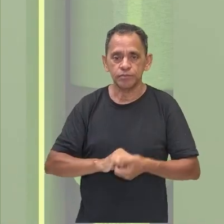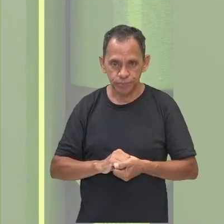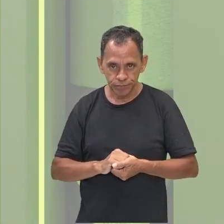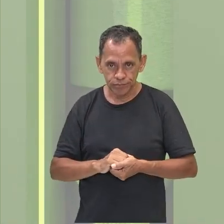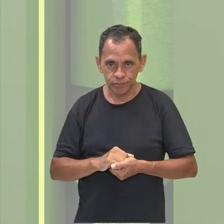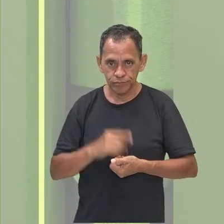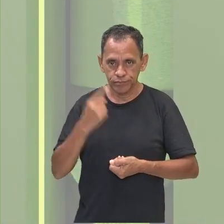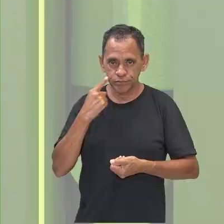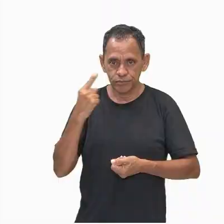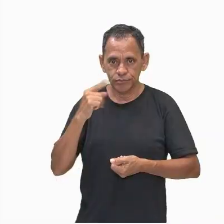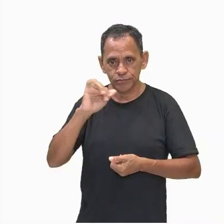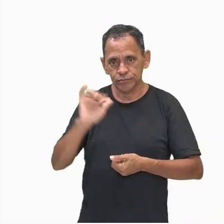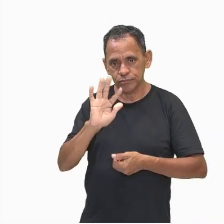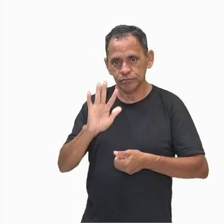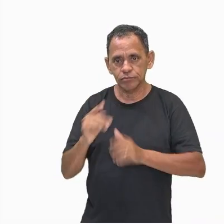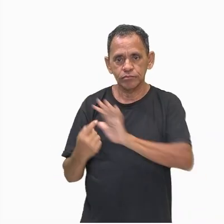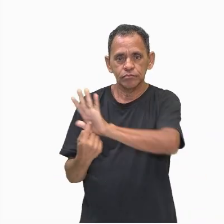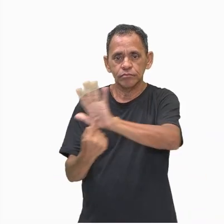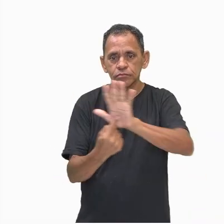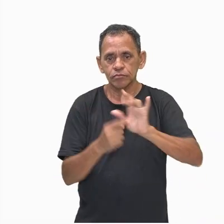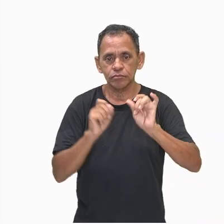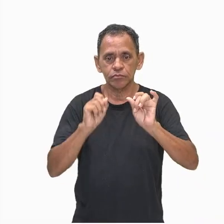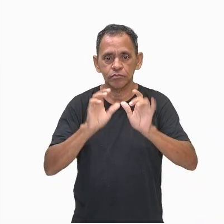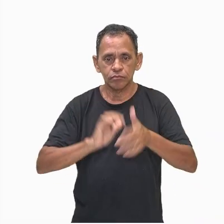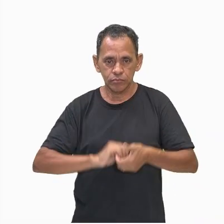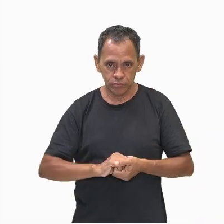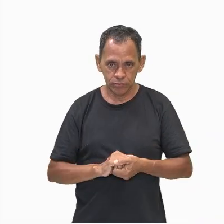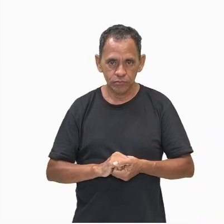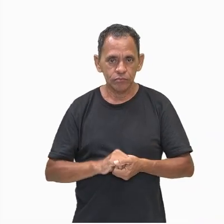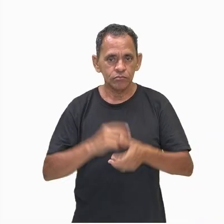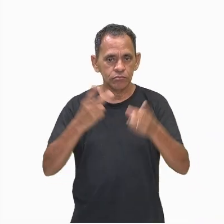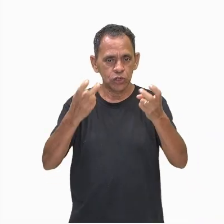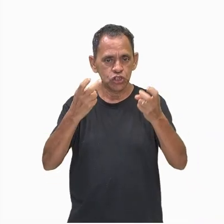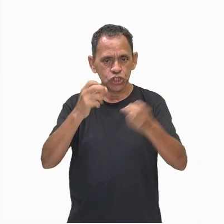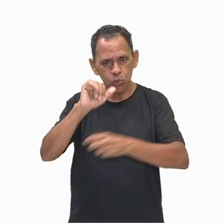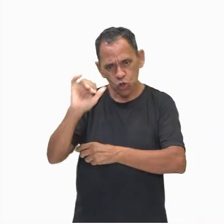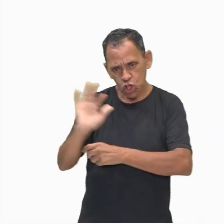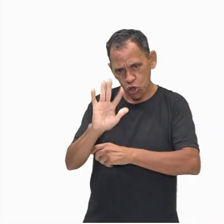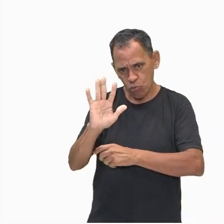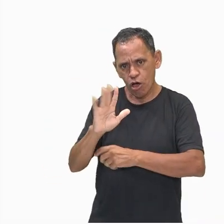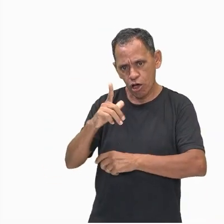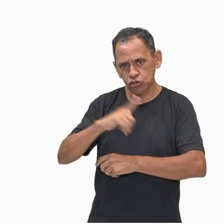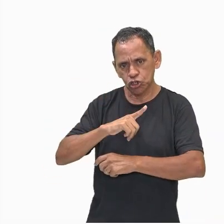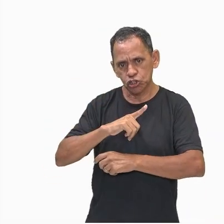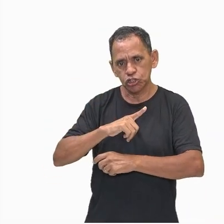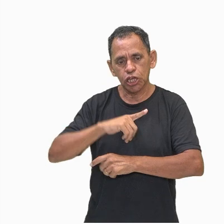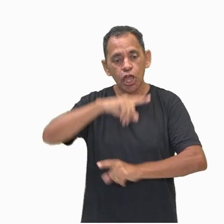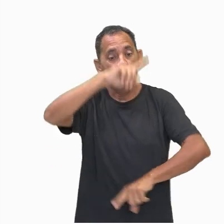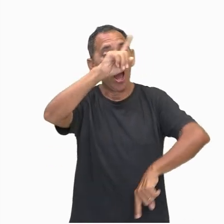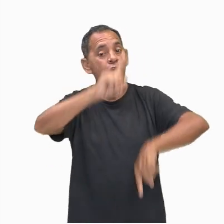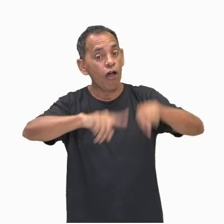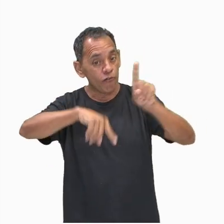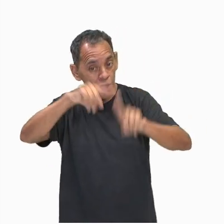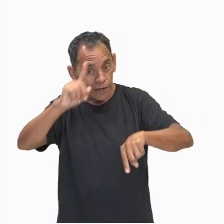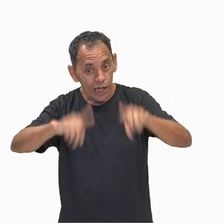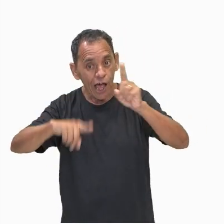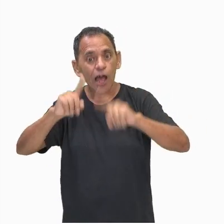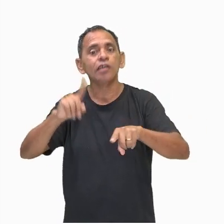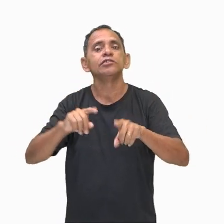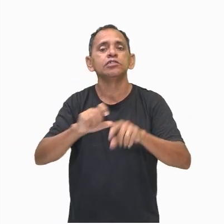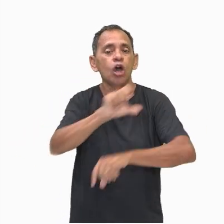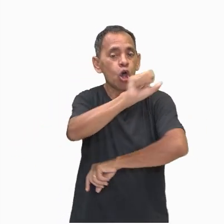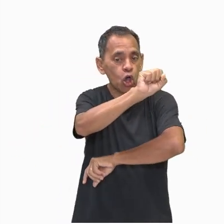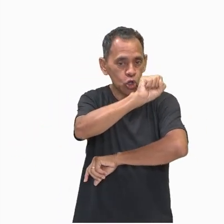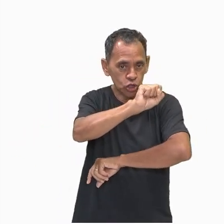uma olhada aqui nessa imagem ó então a variação do espaço lembra que velocidade está